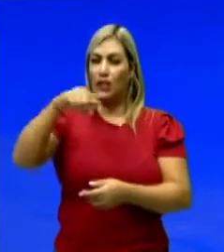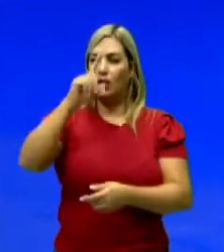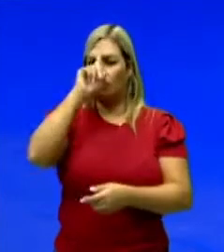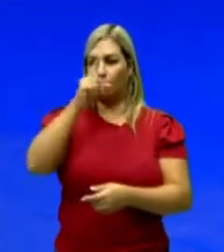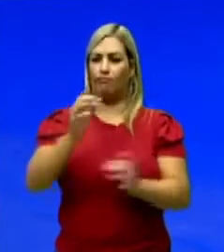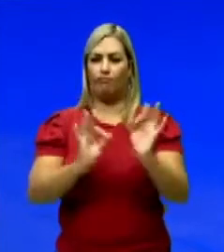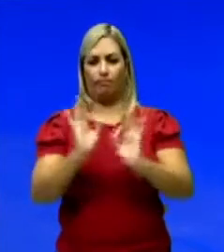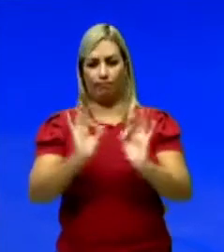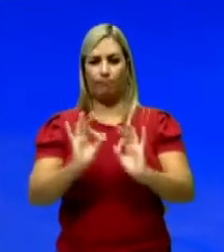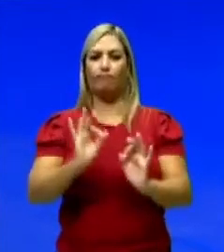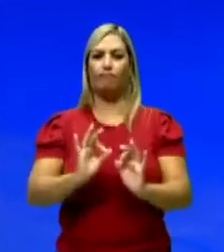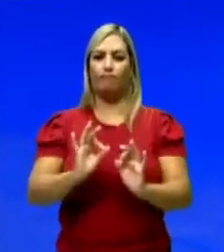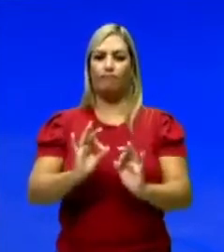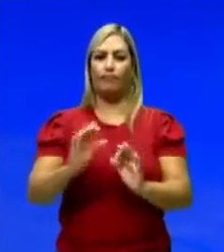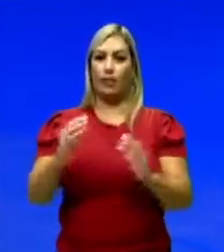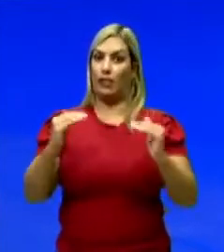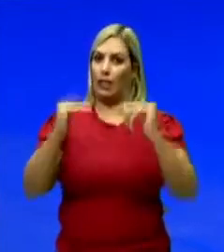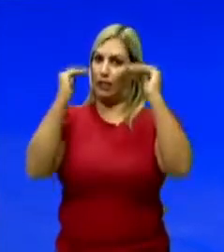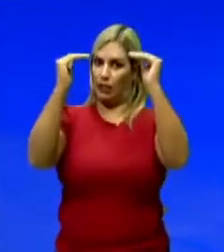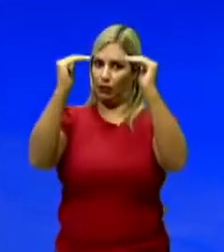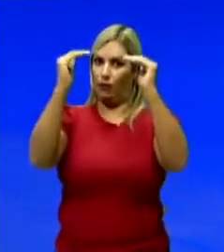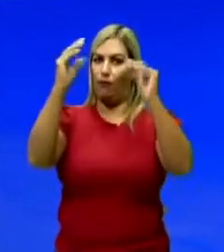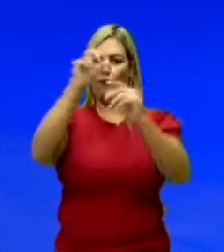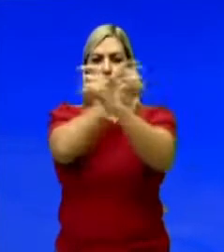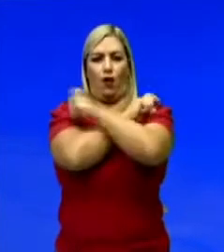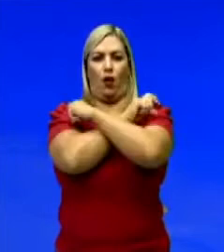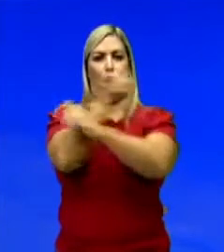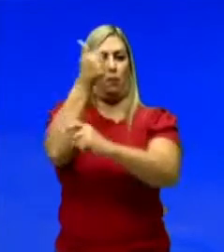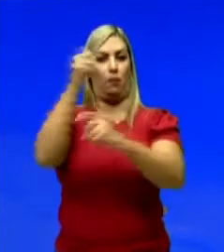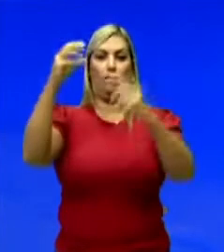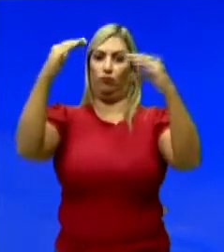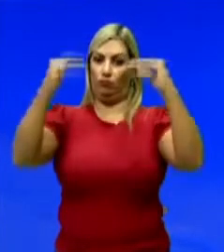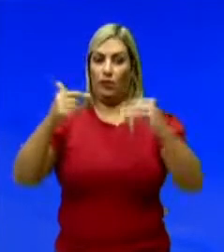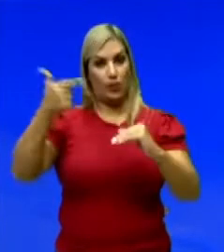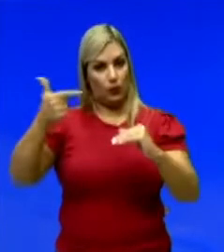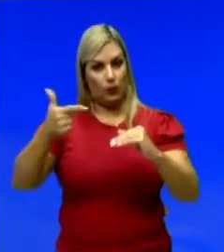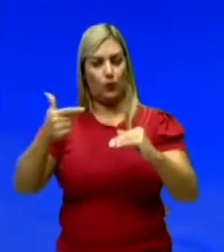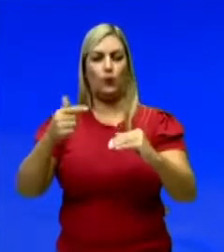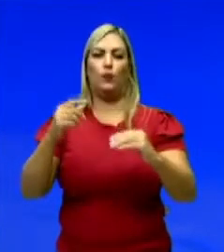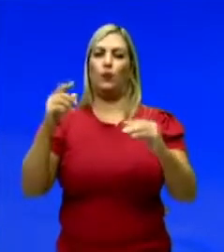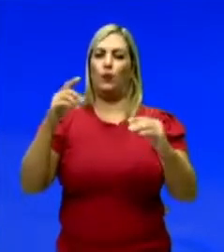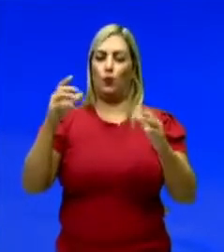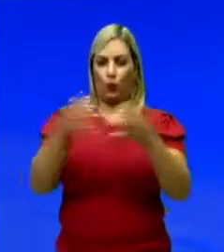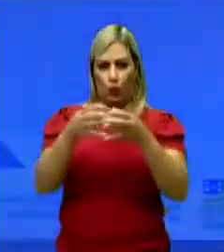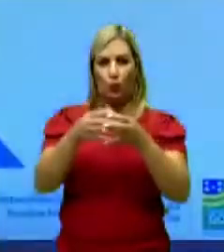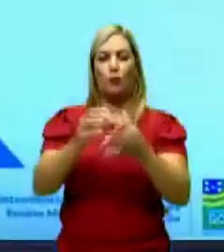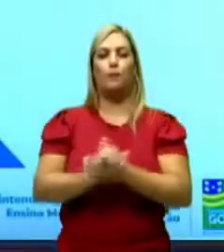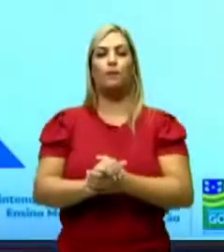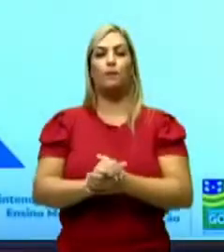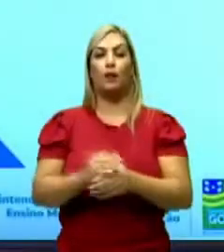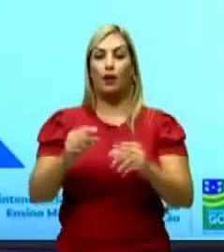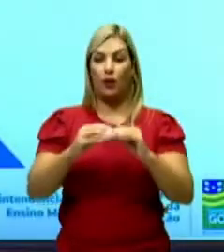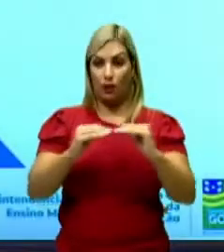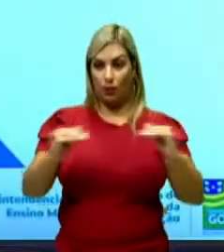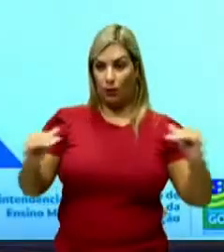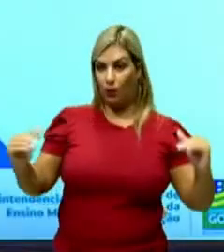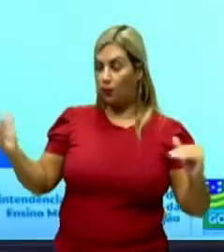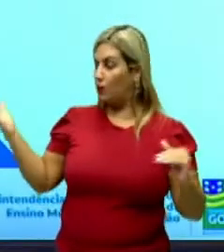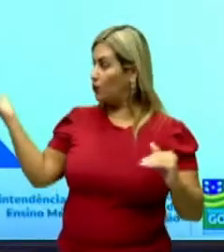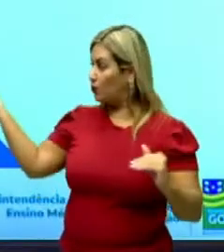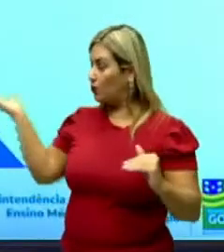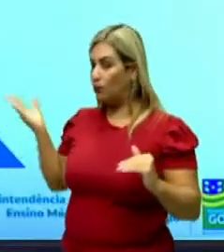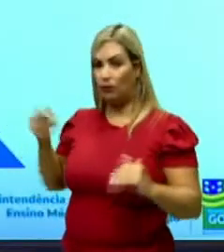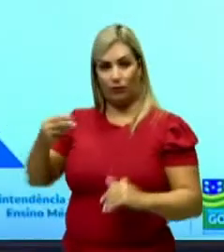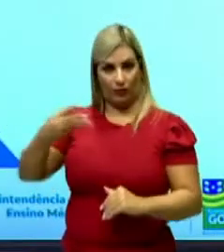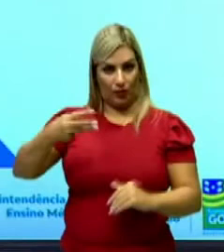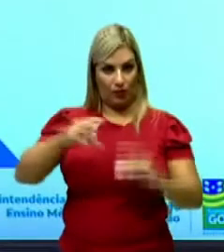dessa vamos ver assim dessa elite né abaixo do faraó vinham eles e por último né sua figura dos